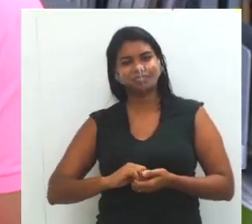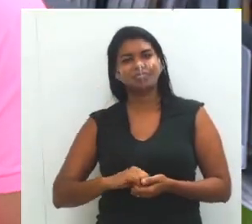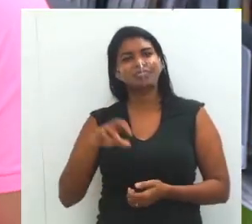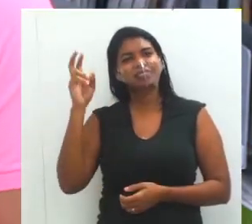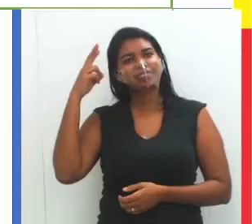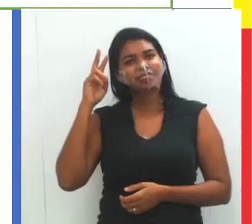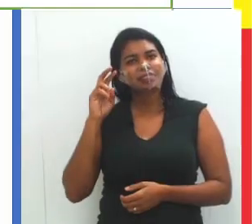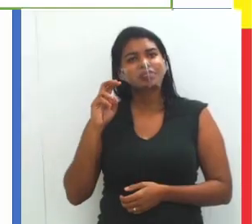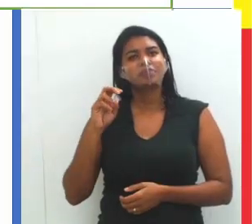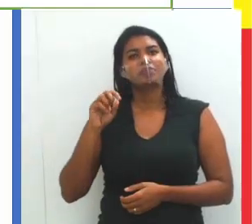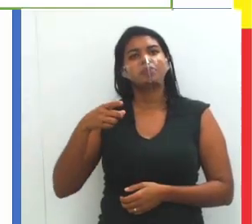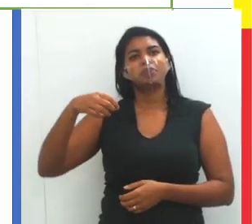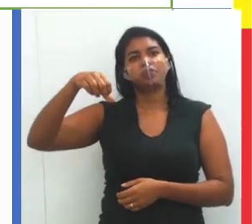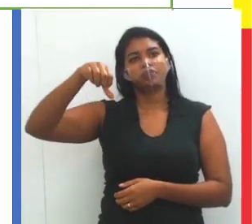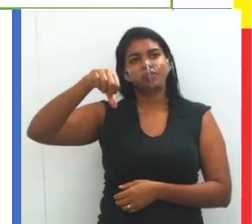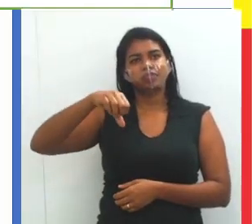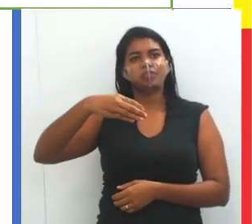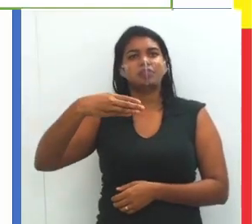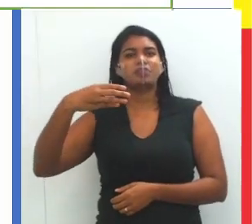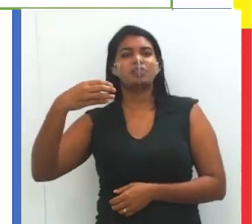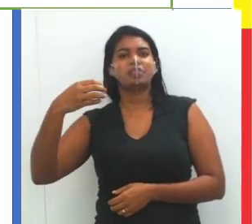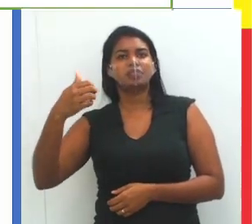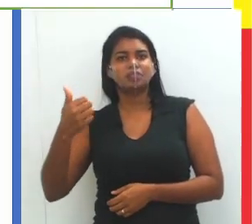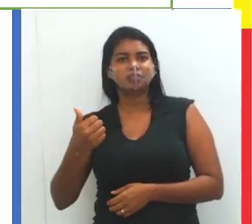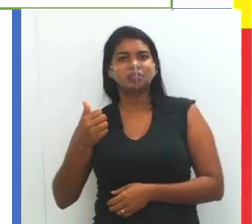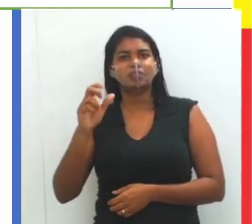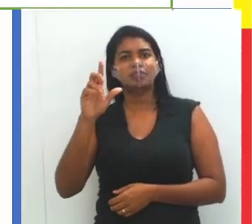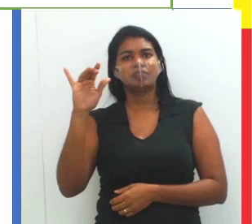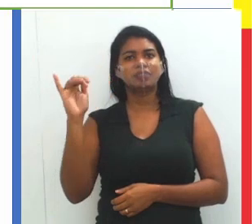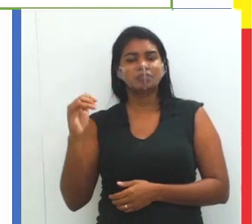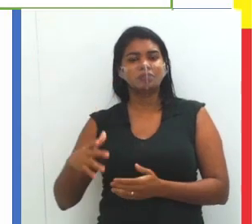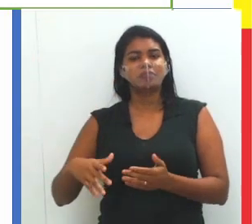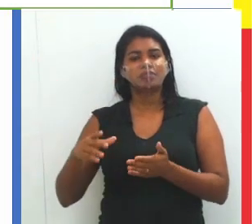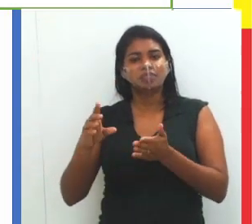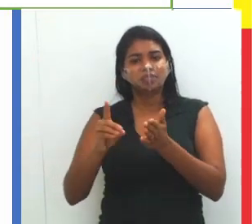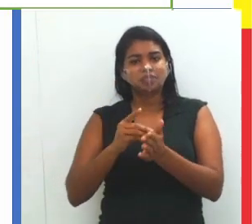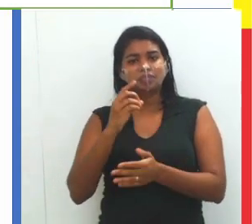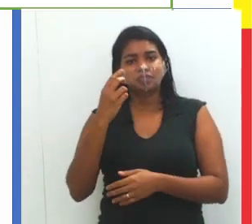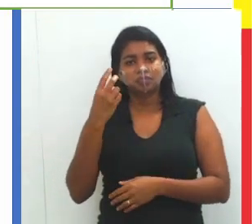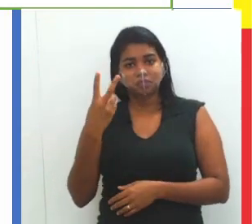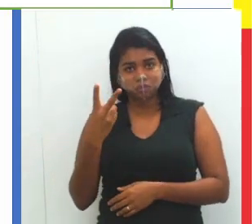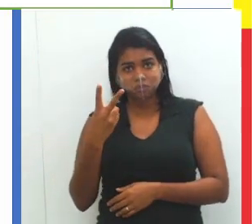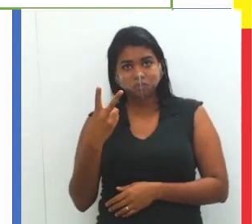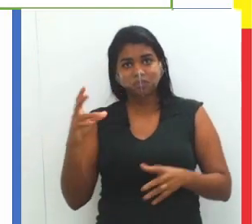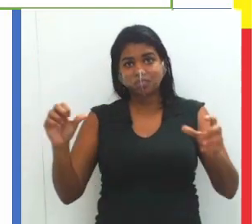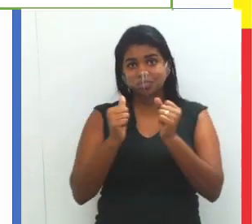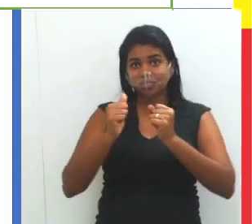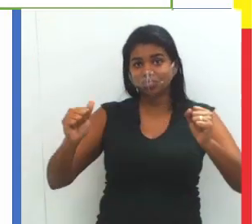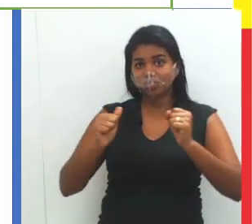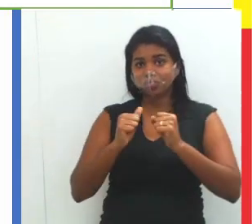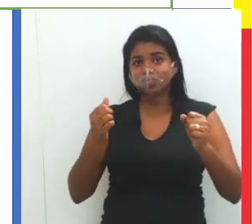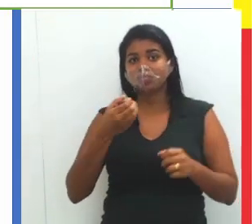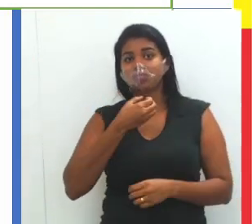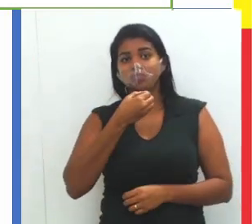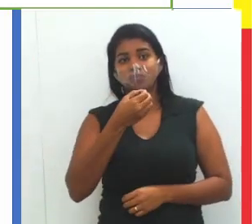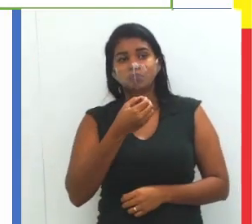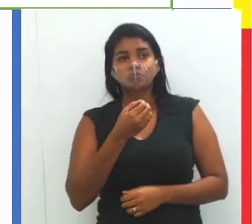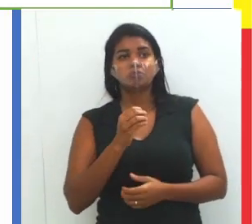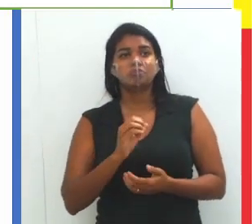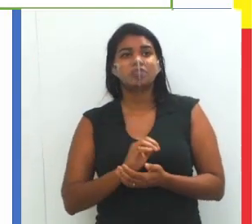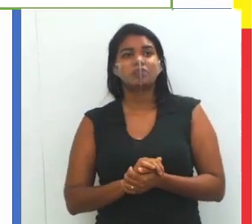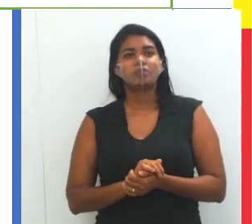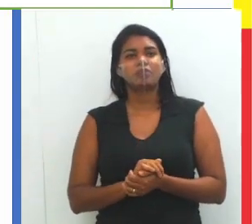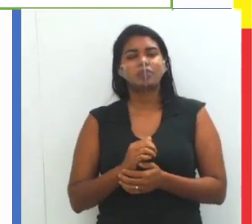março, de 1941, Luiz Gonzaga gravou 2 discos como solista de sanfona. No primeiro,